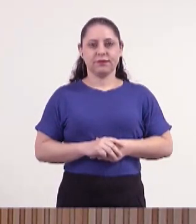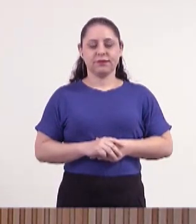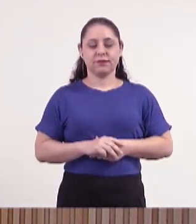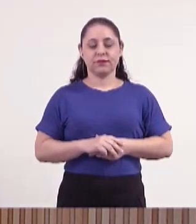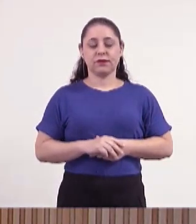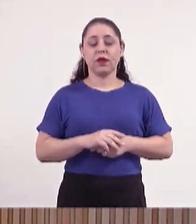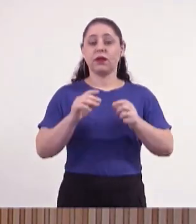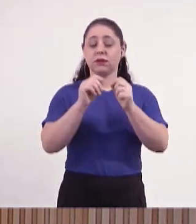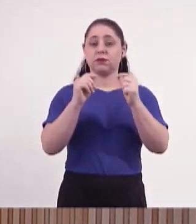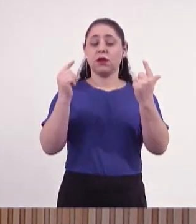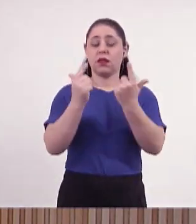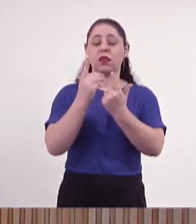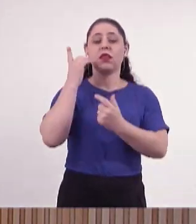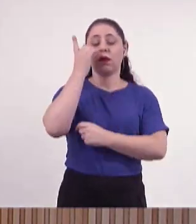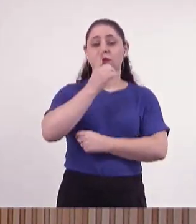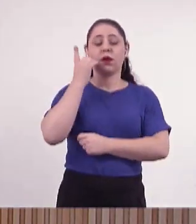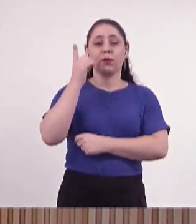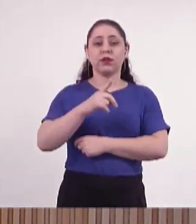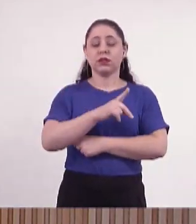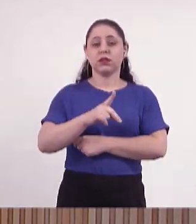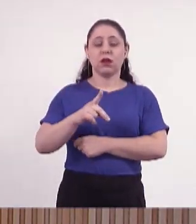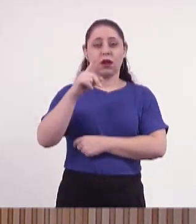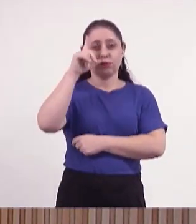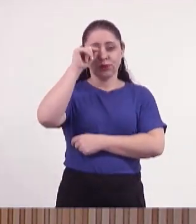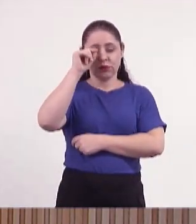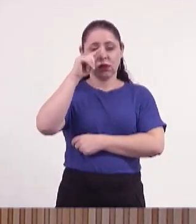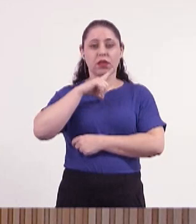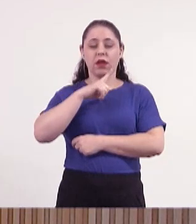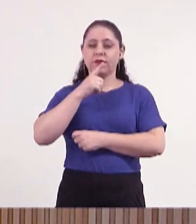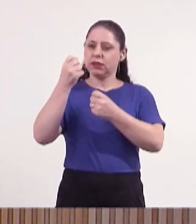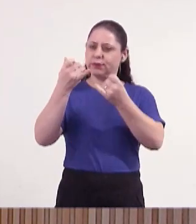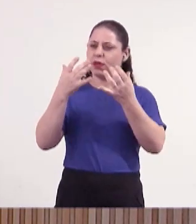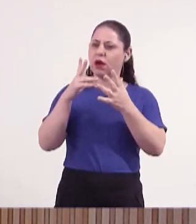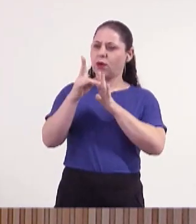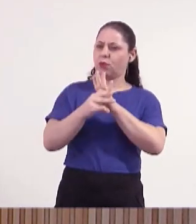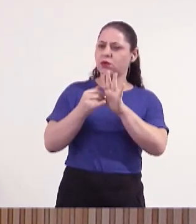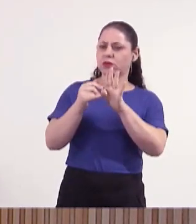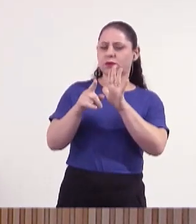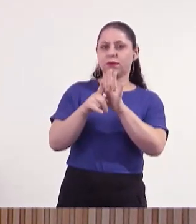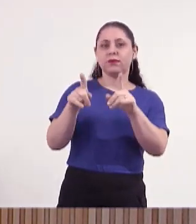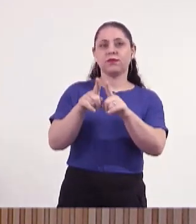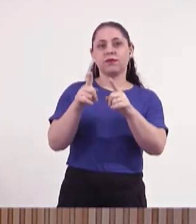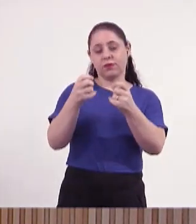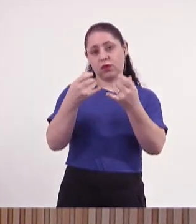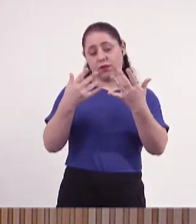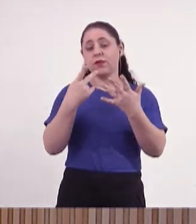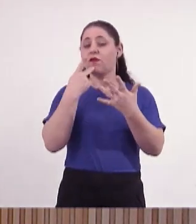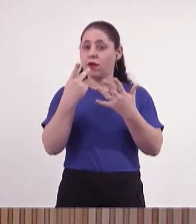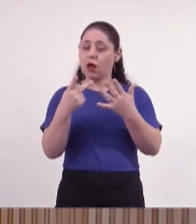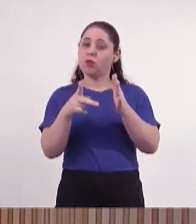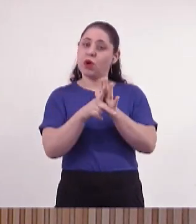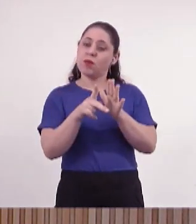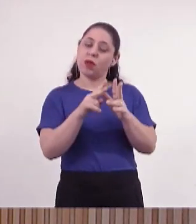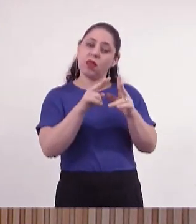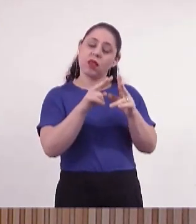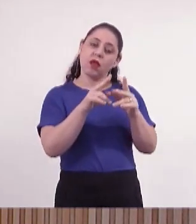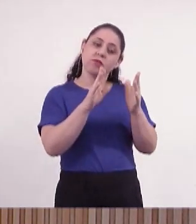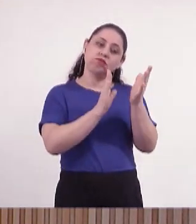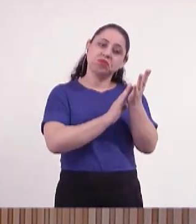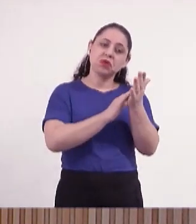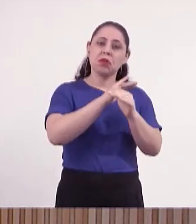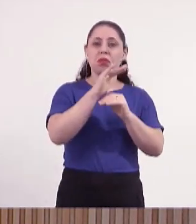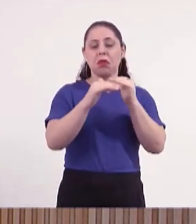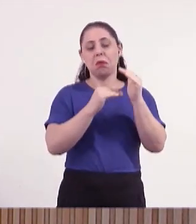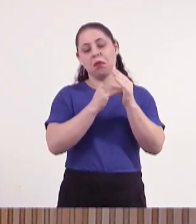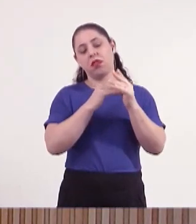De Leis, deputado Gerson Claro, também falaram sobre esse projeto. Também falou sobre esse projeto, também elogiando